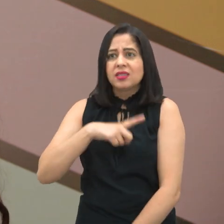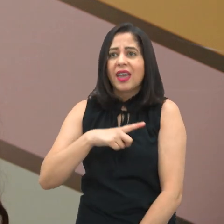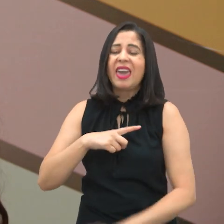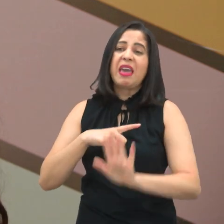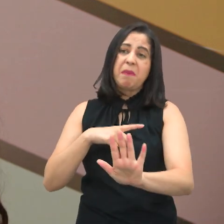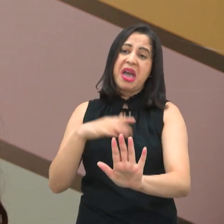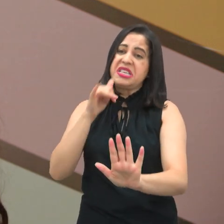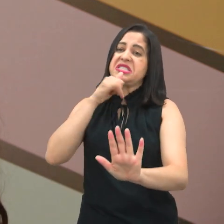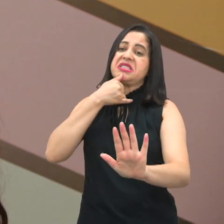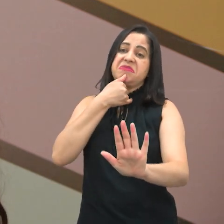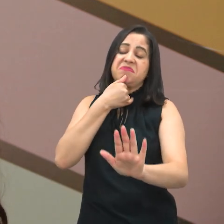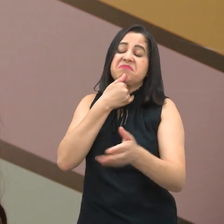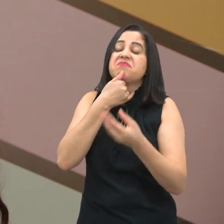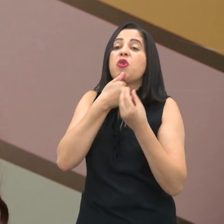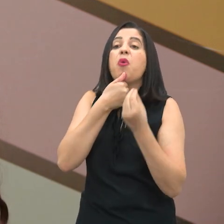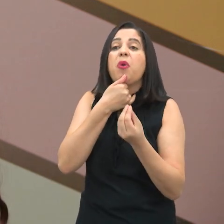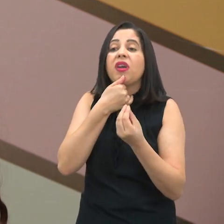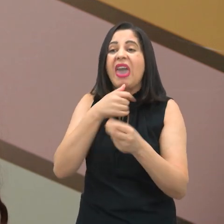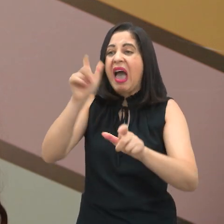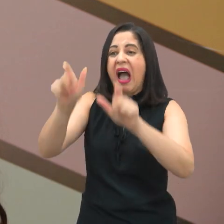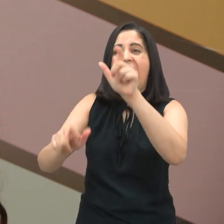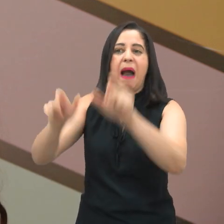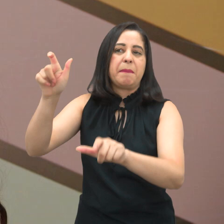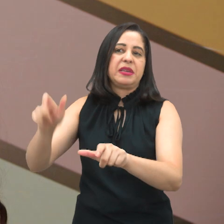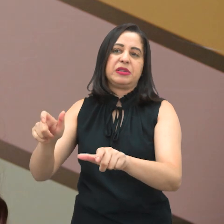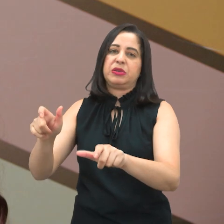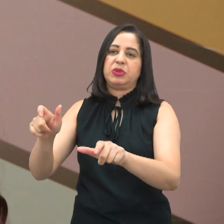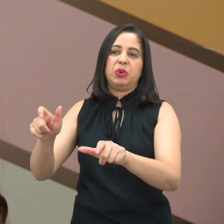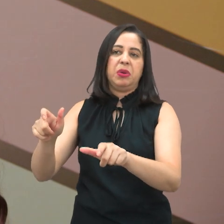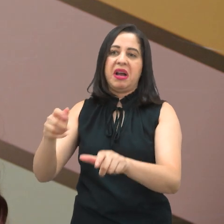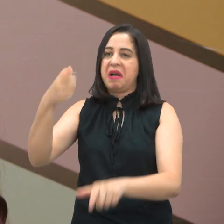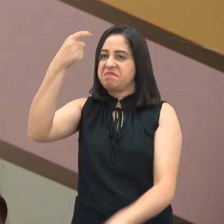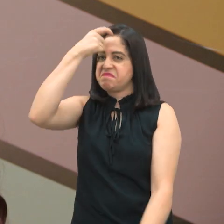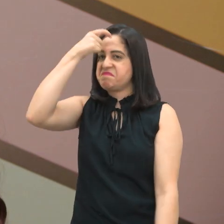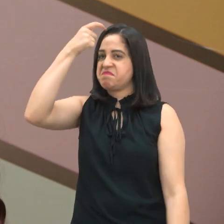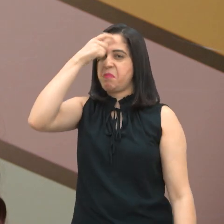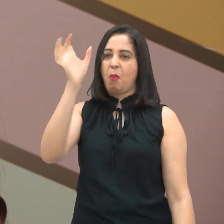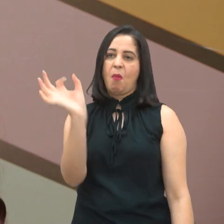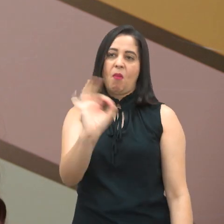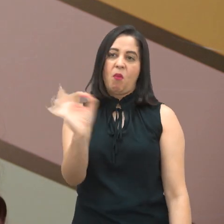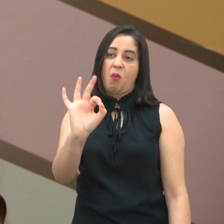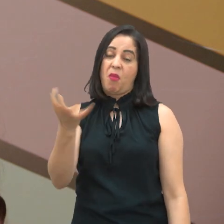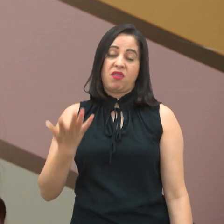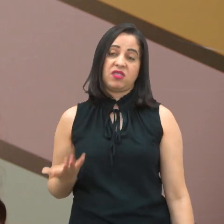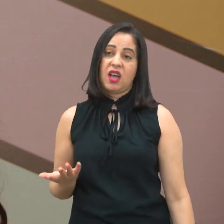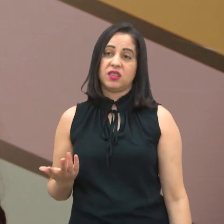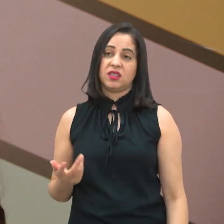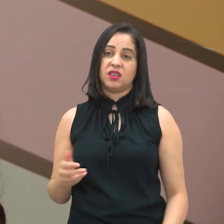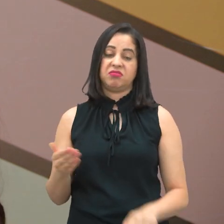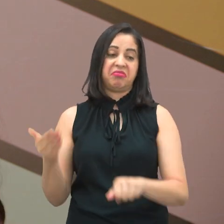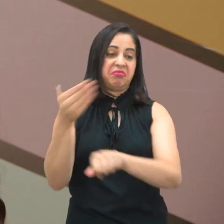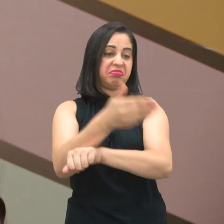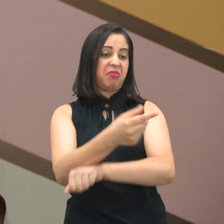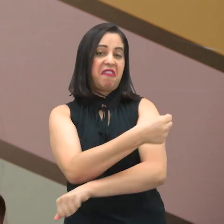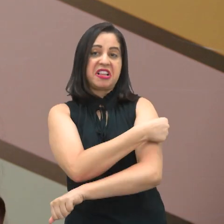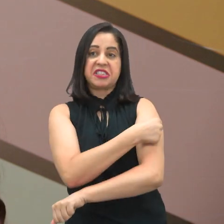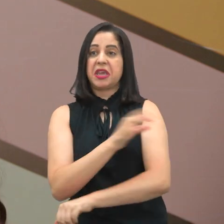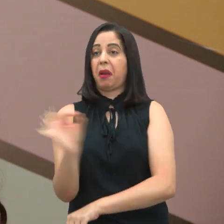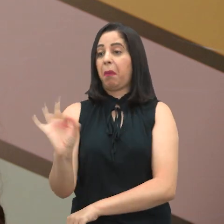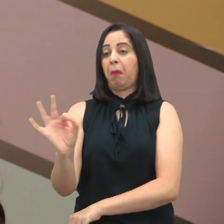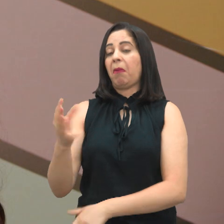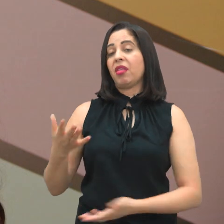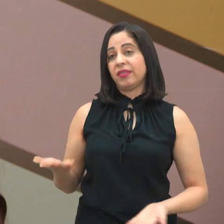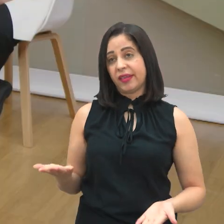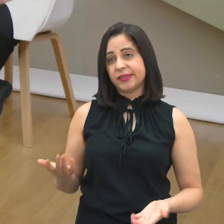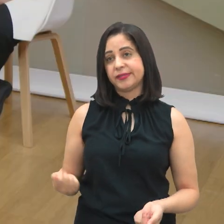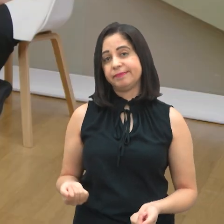mas, infelizmente, a gente tem ainda pessoas que não se conscientizam da importância da vacina, não se vacinam e